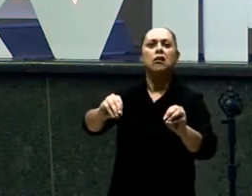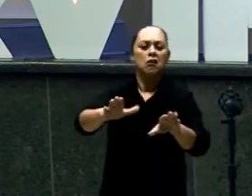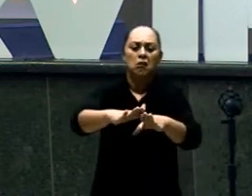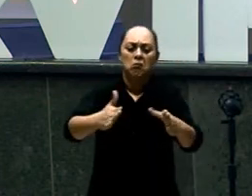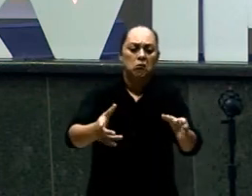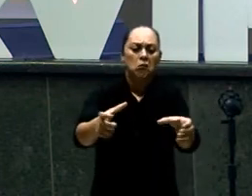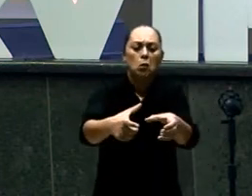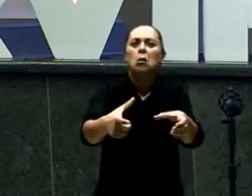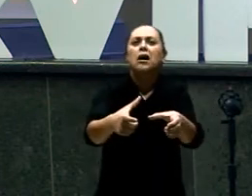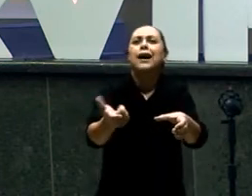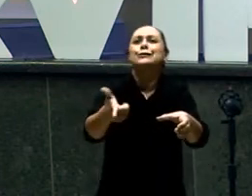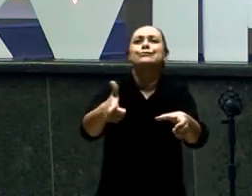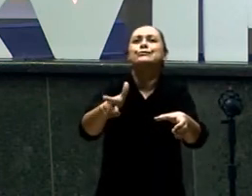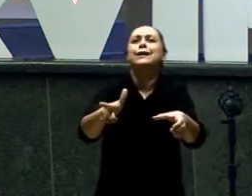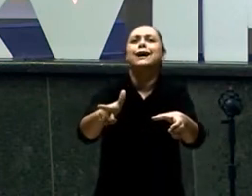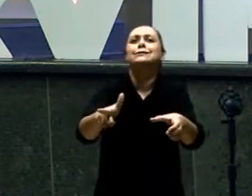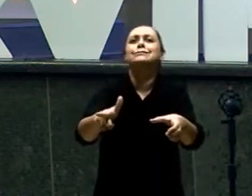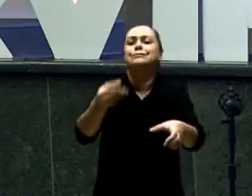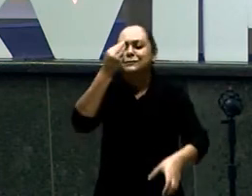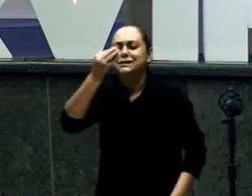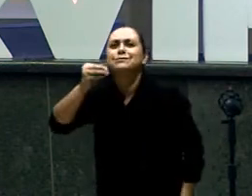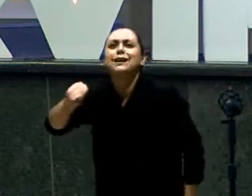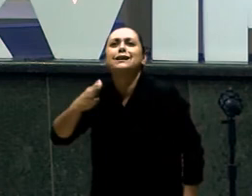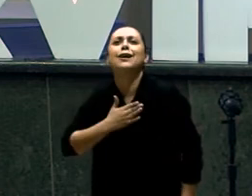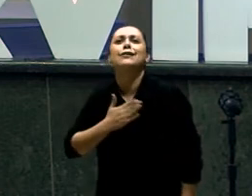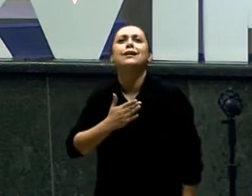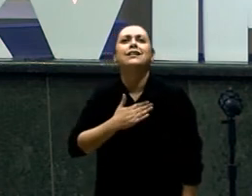Aí quando ela chegou Eu disse Você não vai sentar Eu disse Não, todo lugar aqui É dele